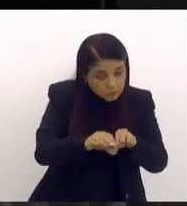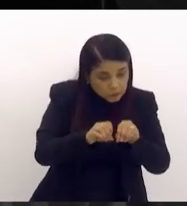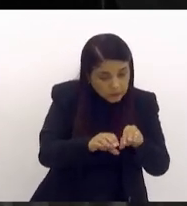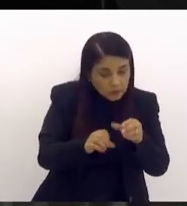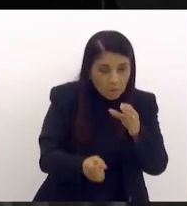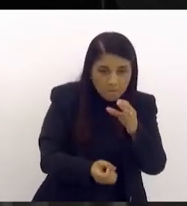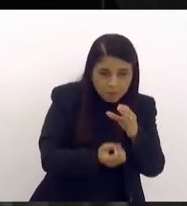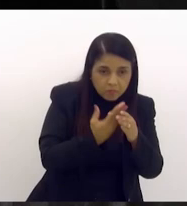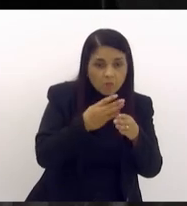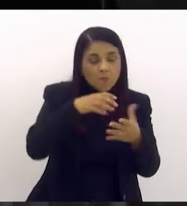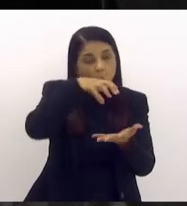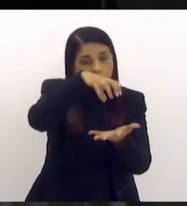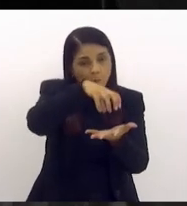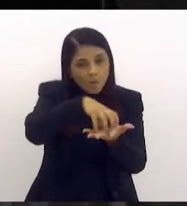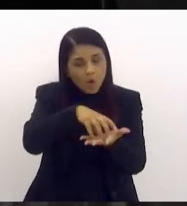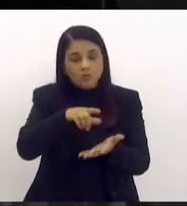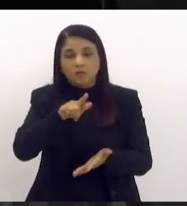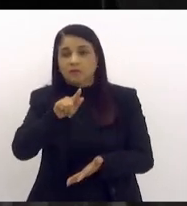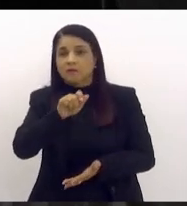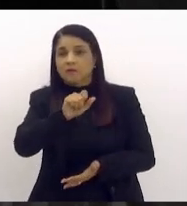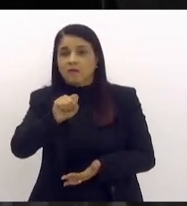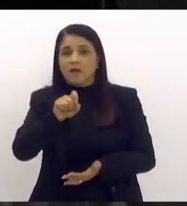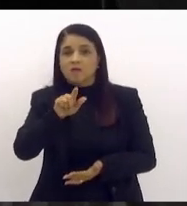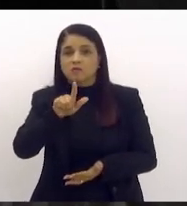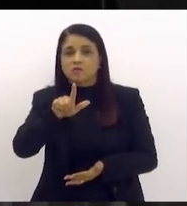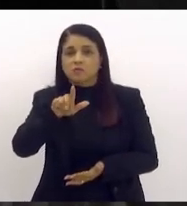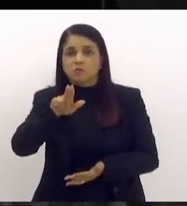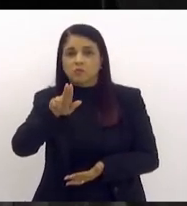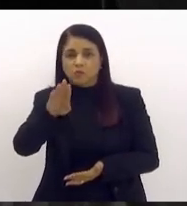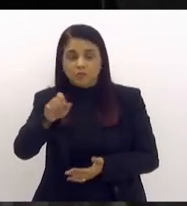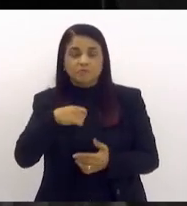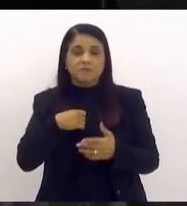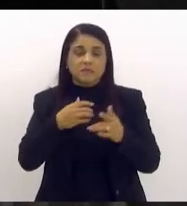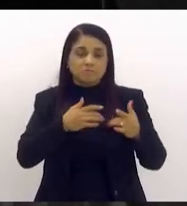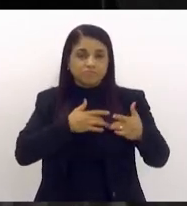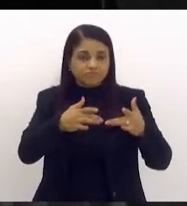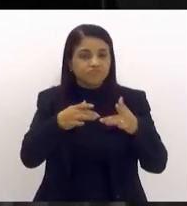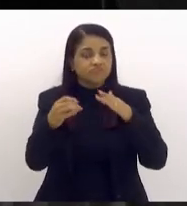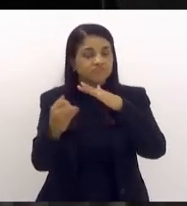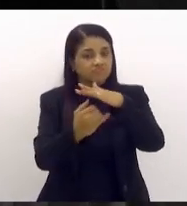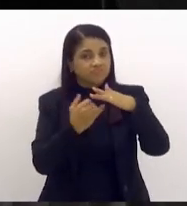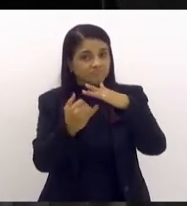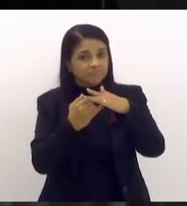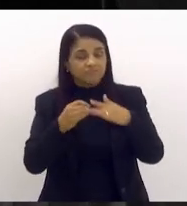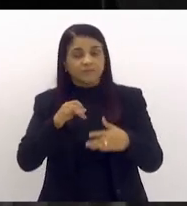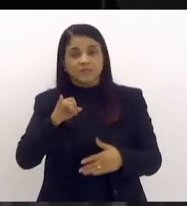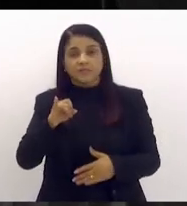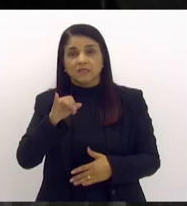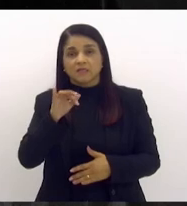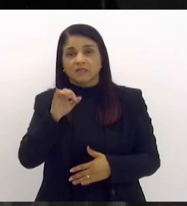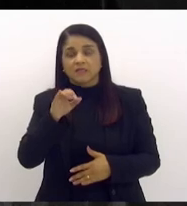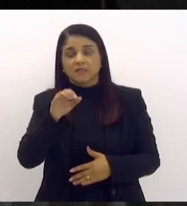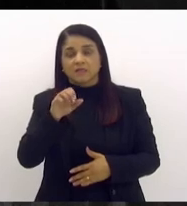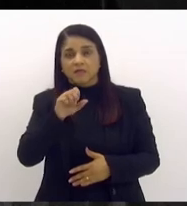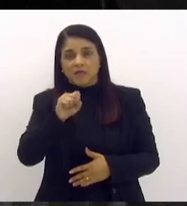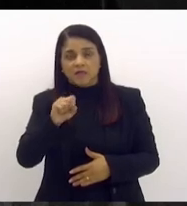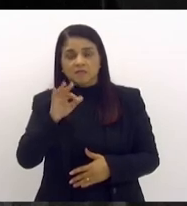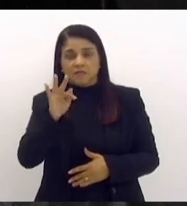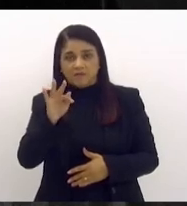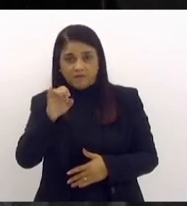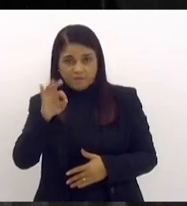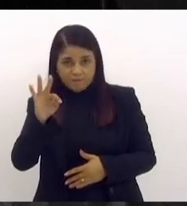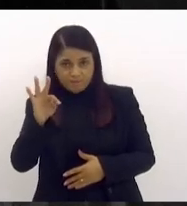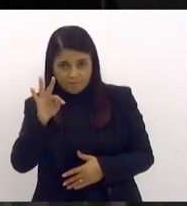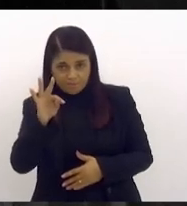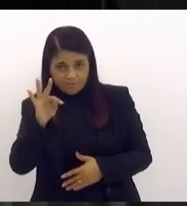também pro Polo gaslub e eu coloco a rede Federal à disposição eh das nossas andanças né Eu sou profissional da química